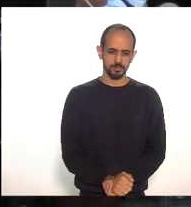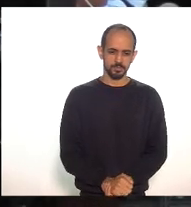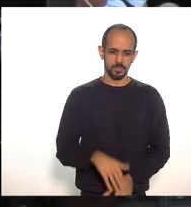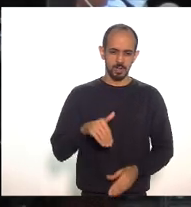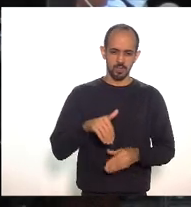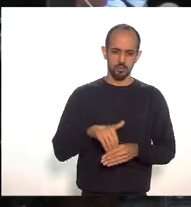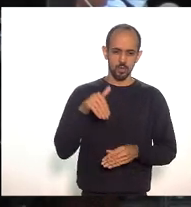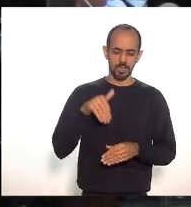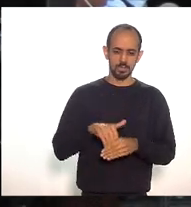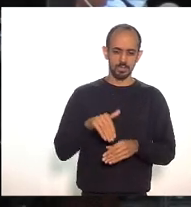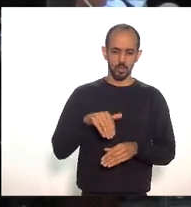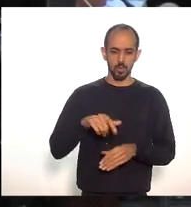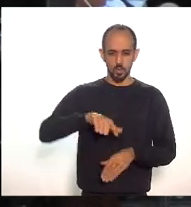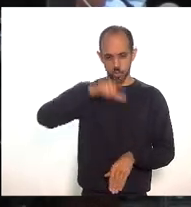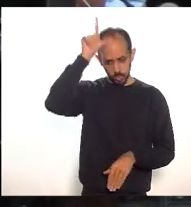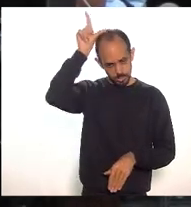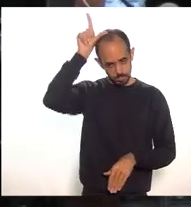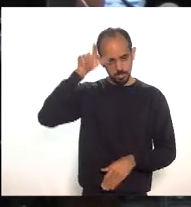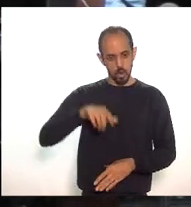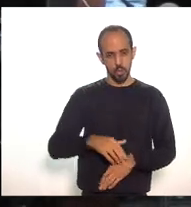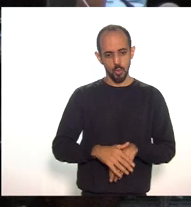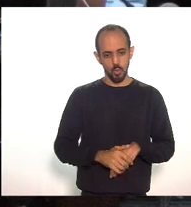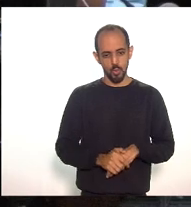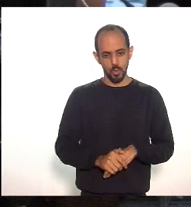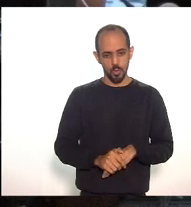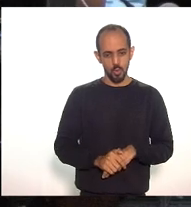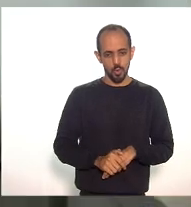Deputado Luiz Paulo